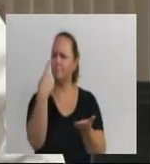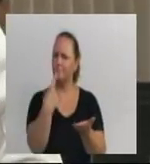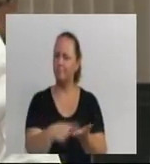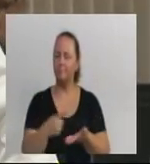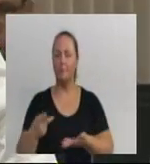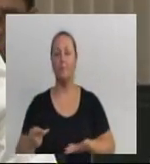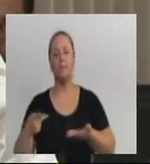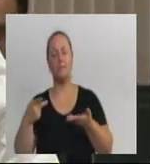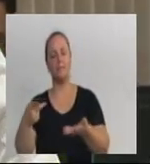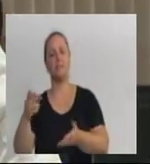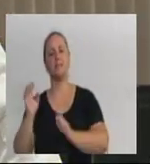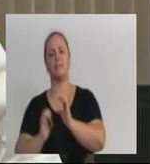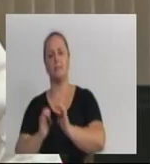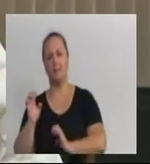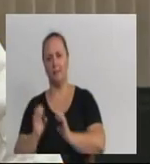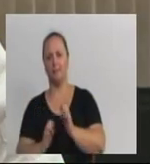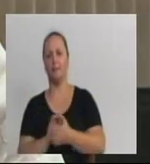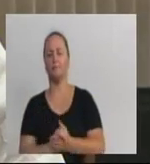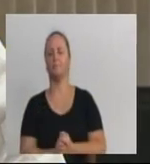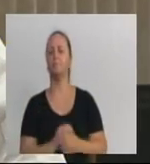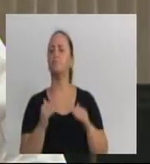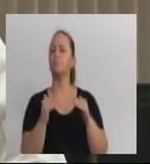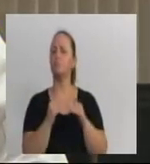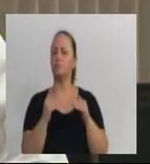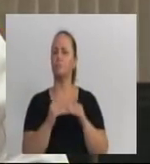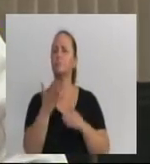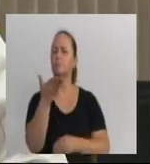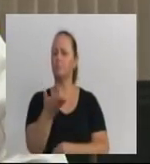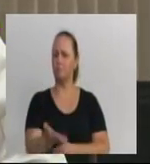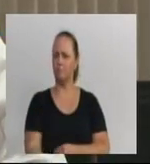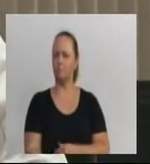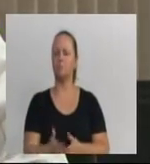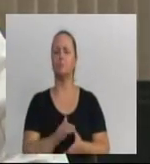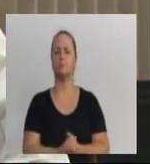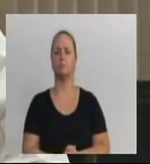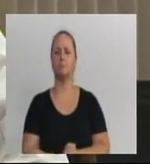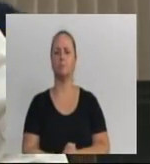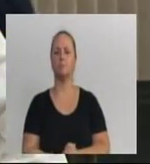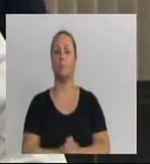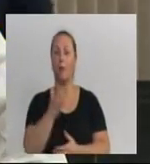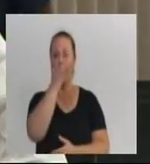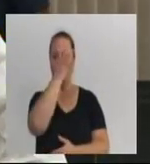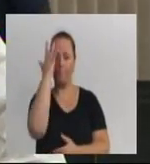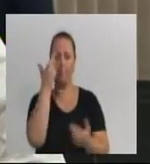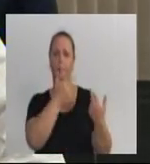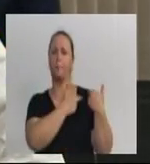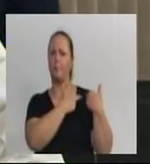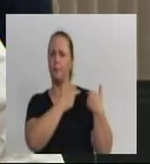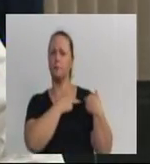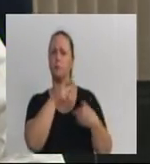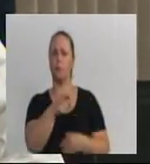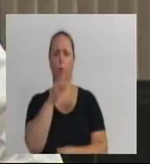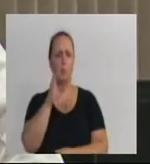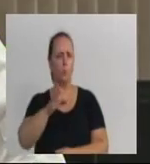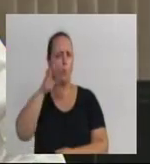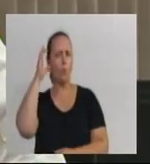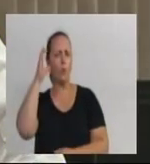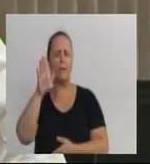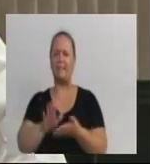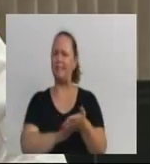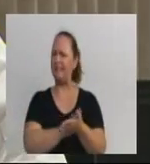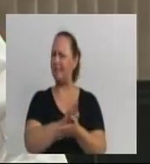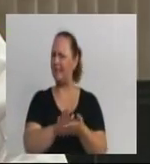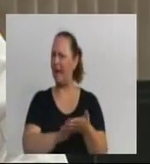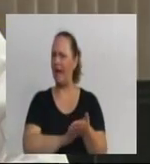e concordo com Vossa Excelência, a transparência do encarregado. Não omitiu nada, não escondeu